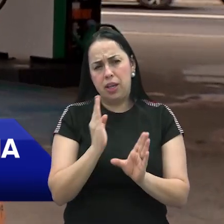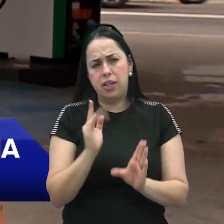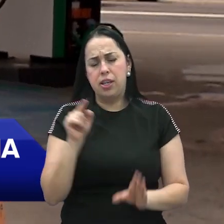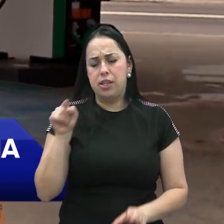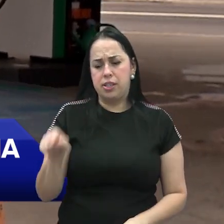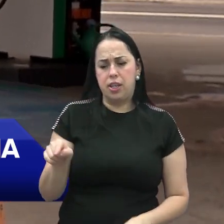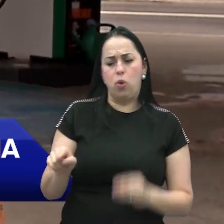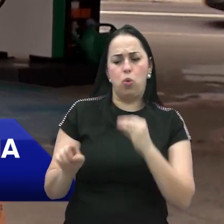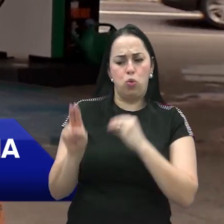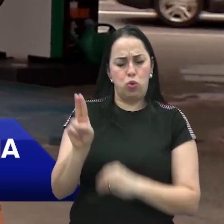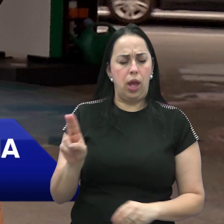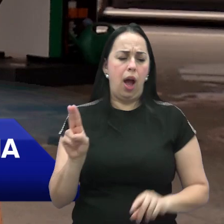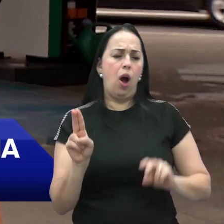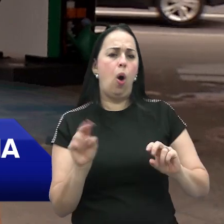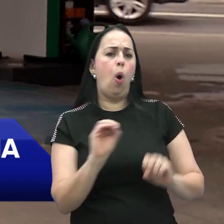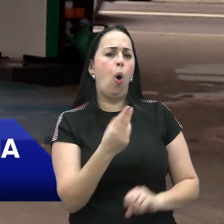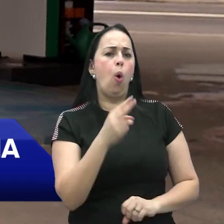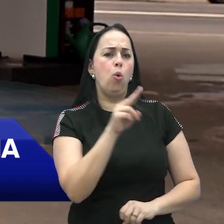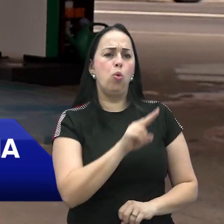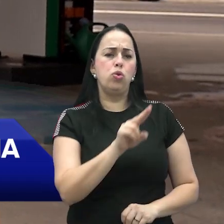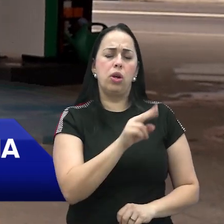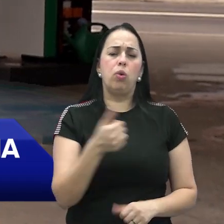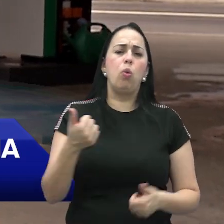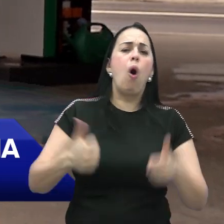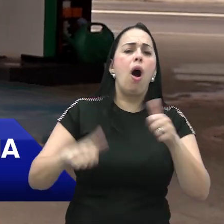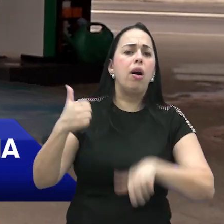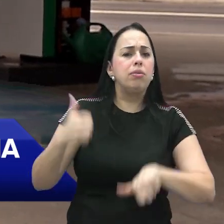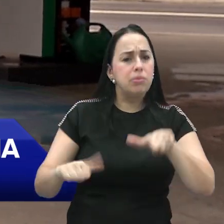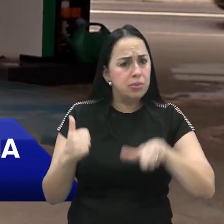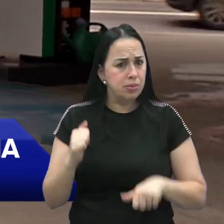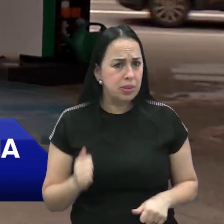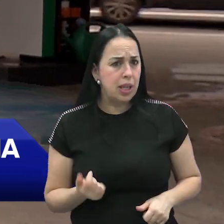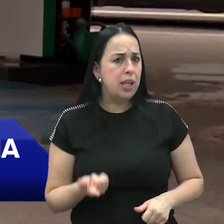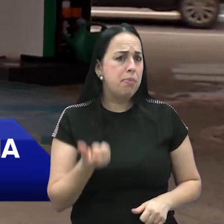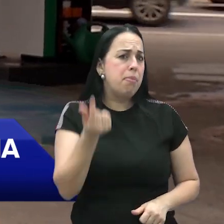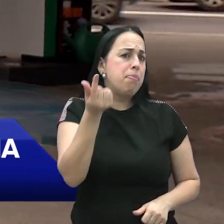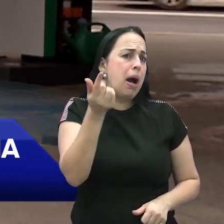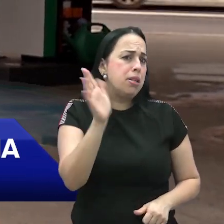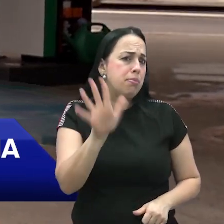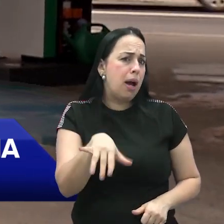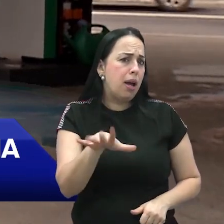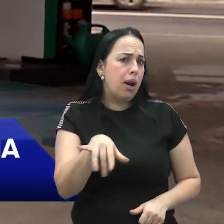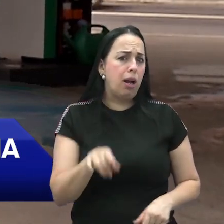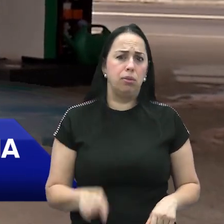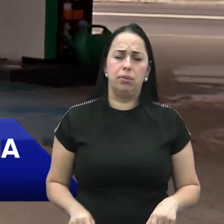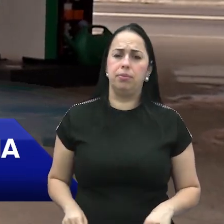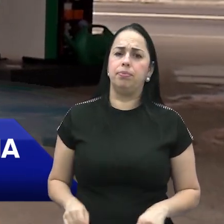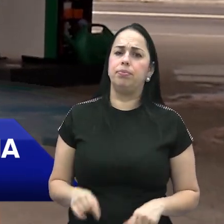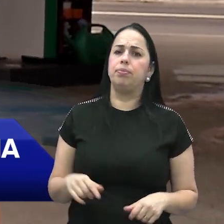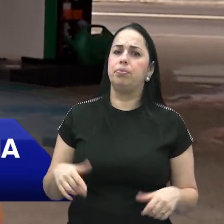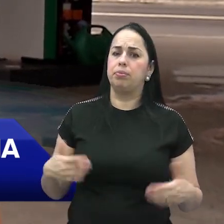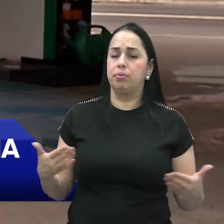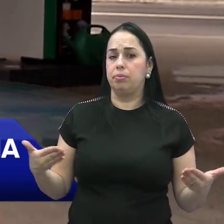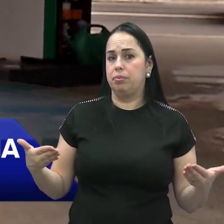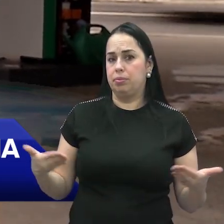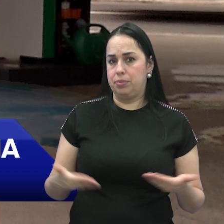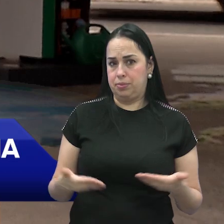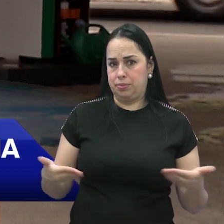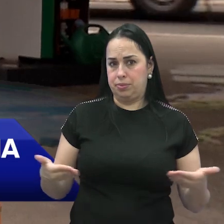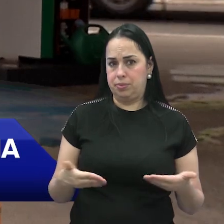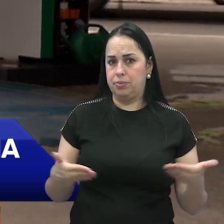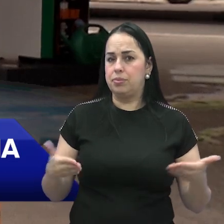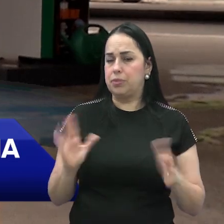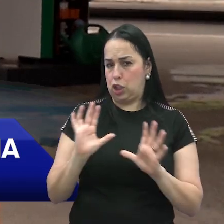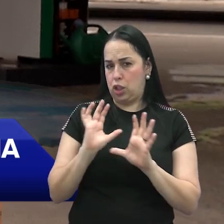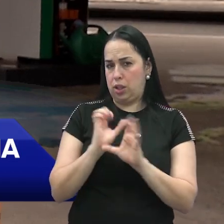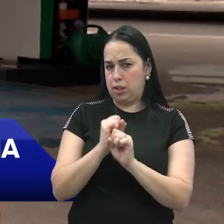mais a pena abastecer com etanol ou com gasolina, considerando o melhor custo-benefício e o desempenho do seu veículo? Olha, hoje a gente